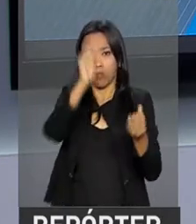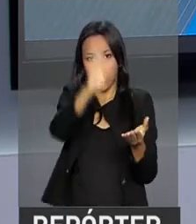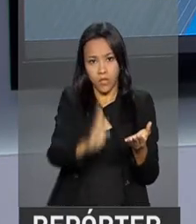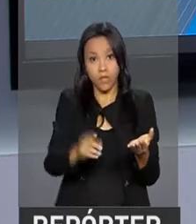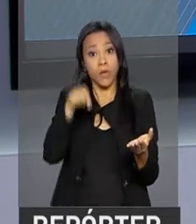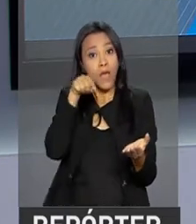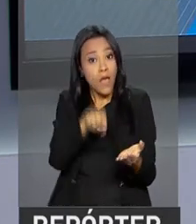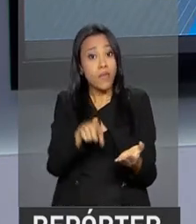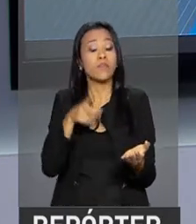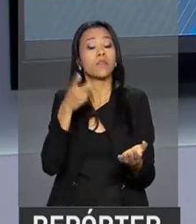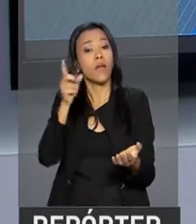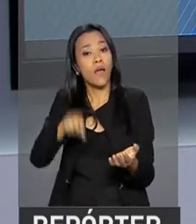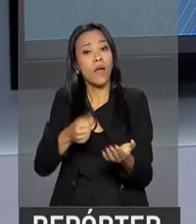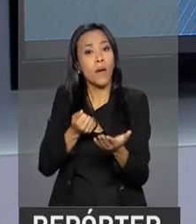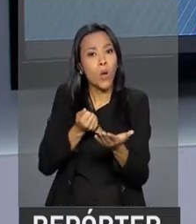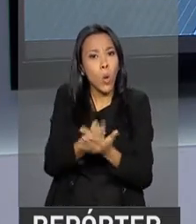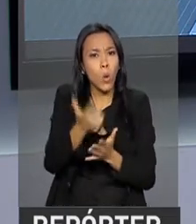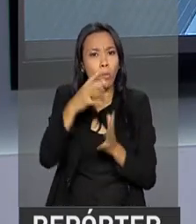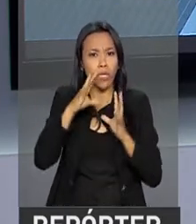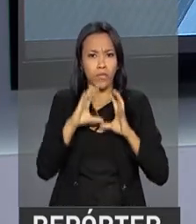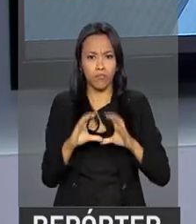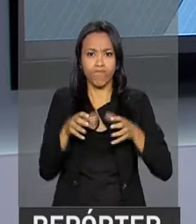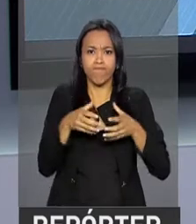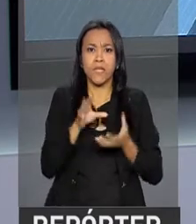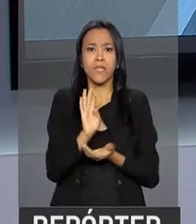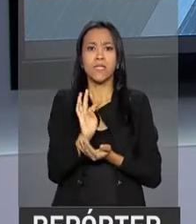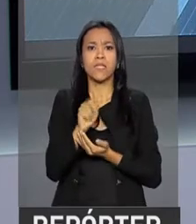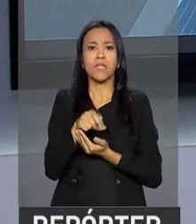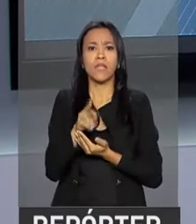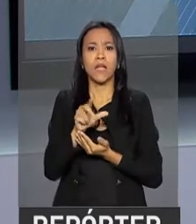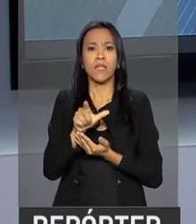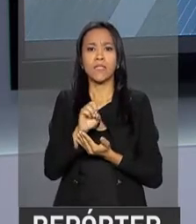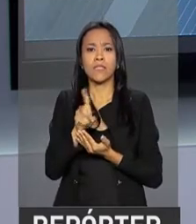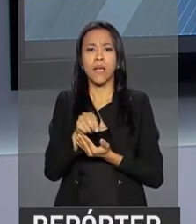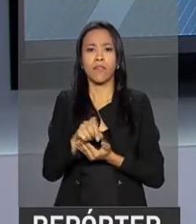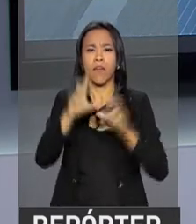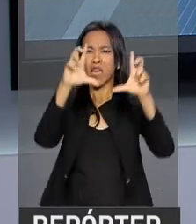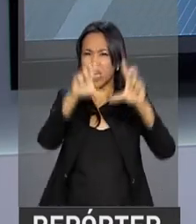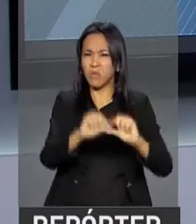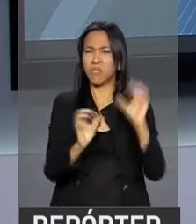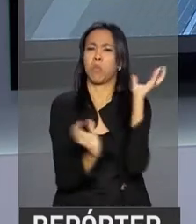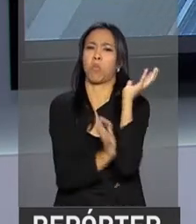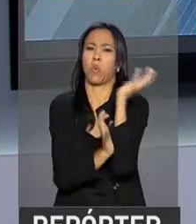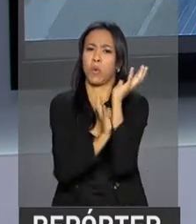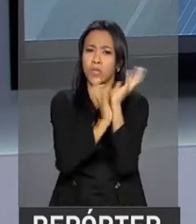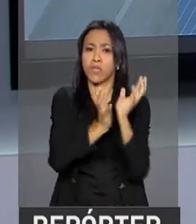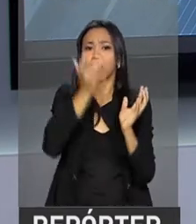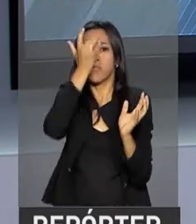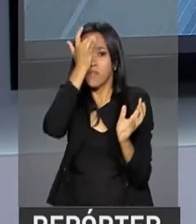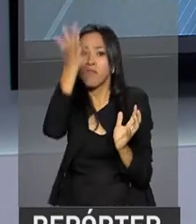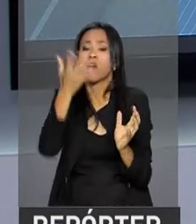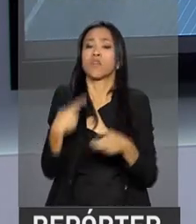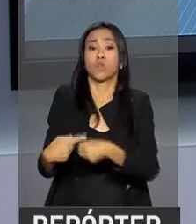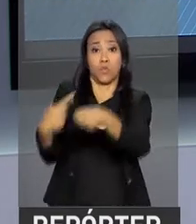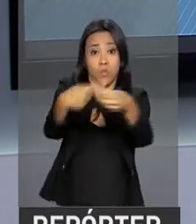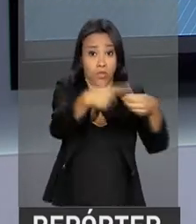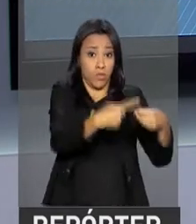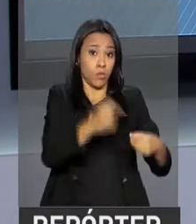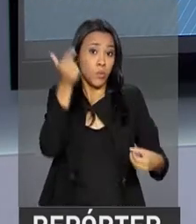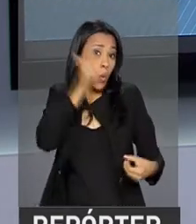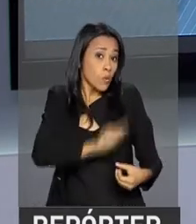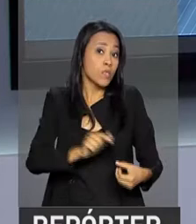será feita pela compra centralizada, que vai reduzir burocracia e facilitar o acesso dos municípios às